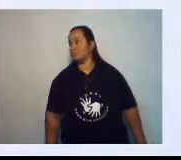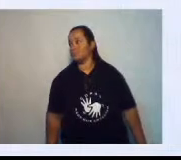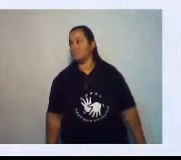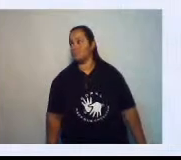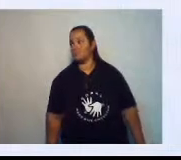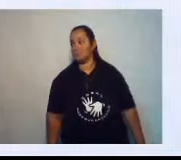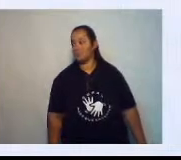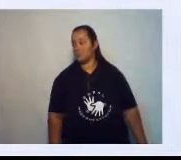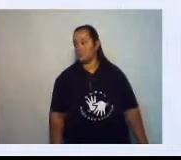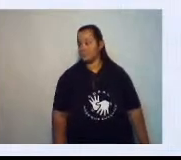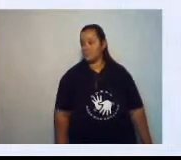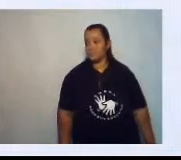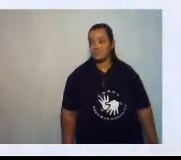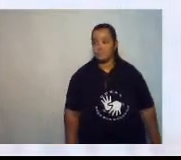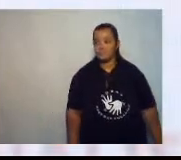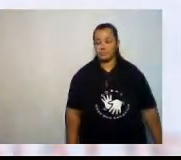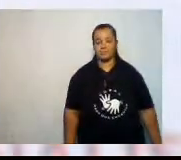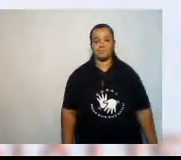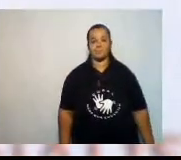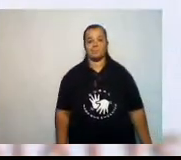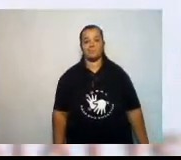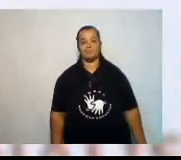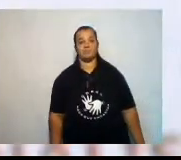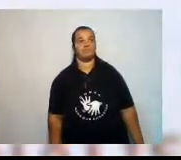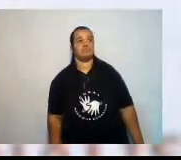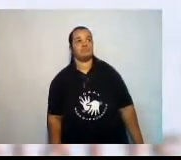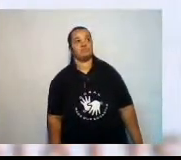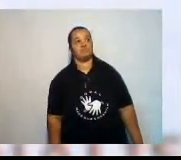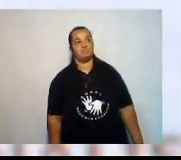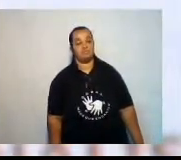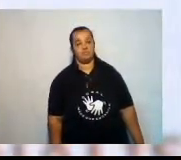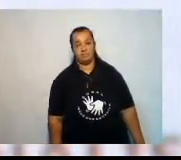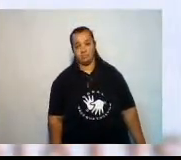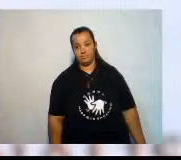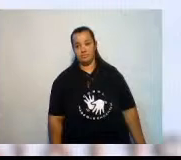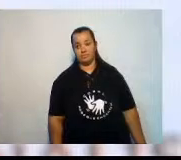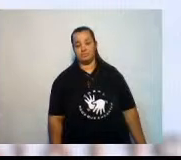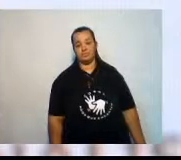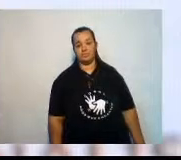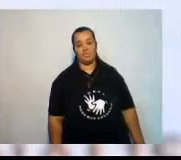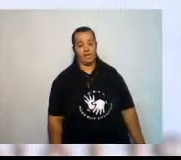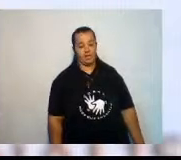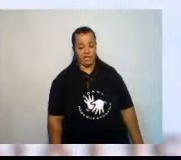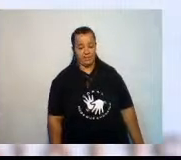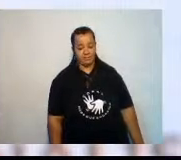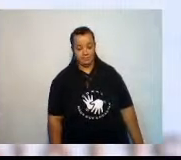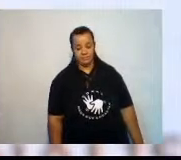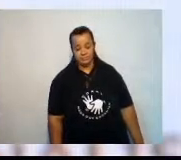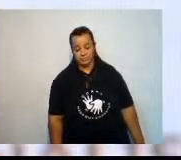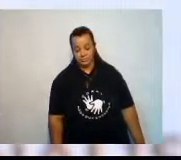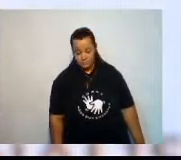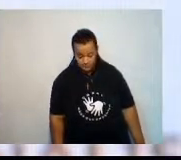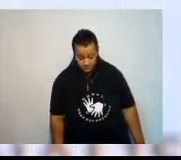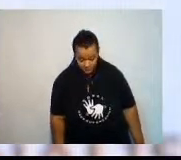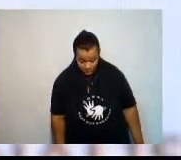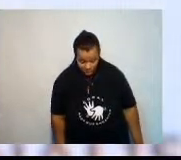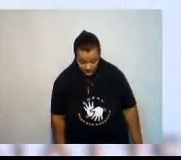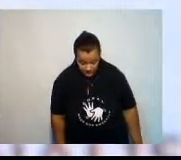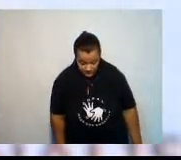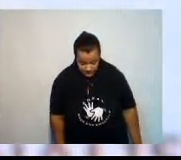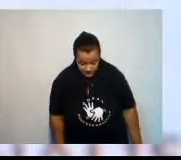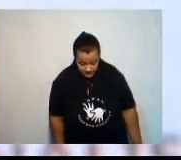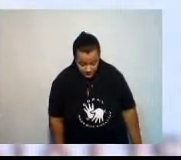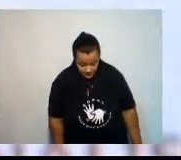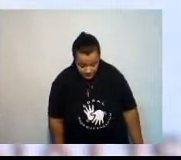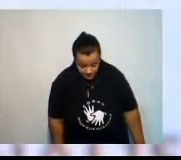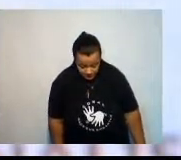de Piracaia e com certeza a festa continua e você vai acompanhando tudo aí do ladinho, aí na sua TV, no seu celular. Não